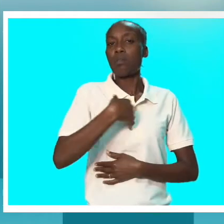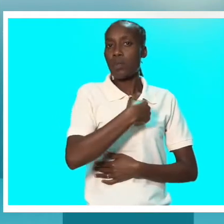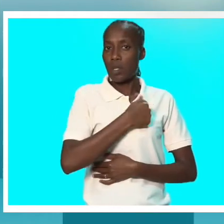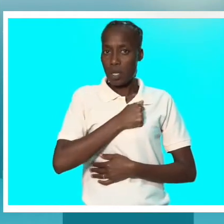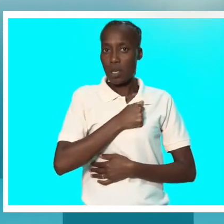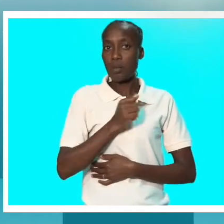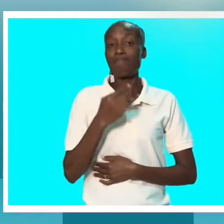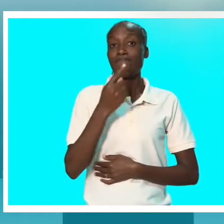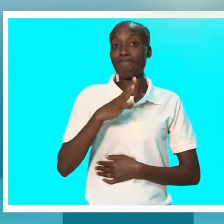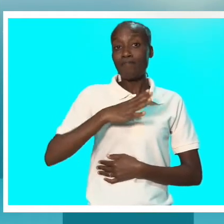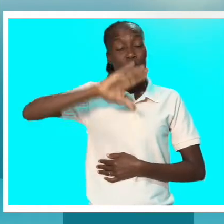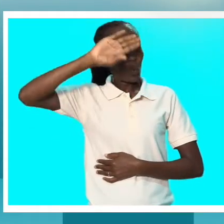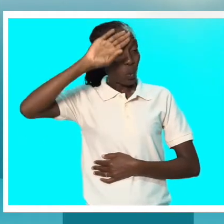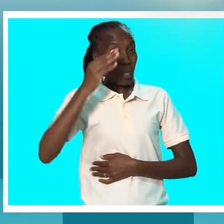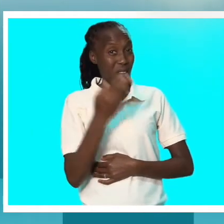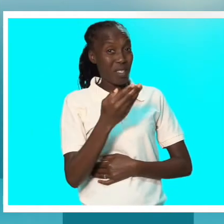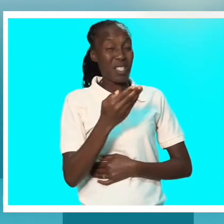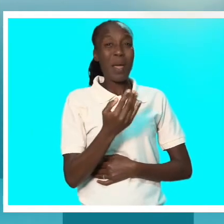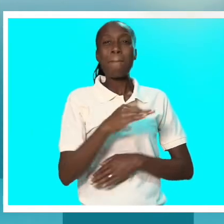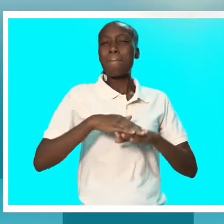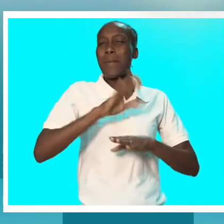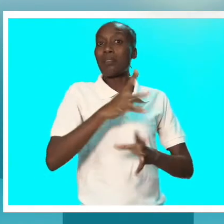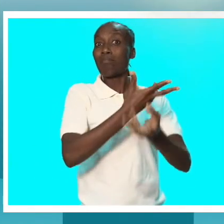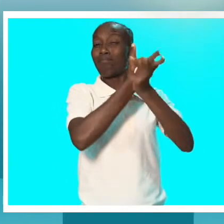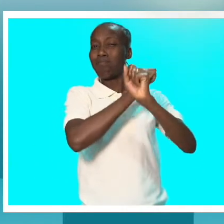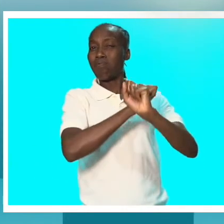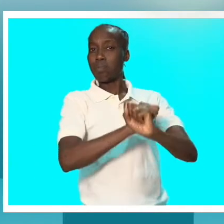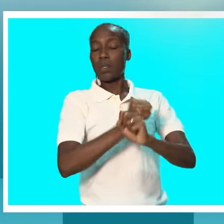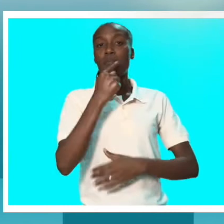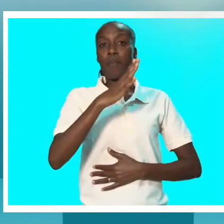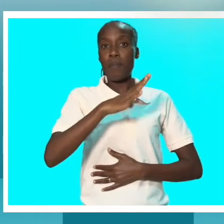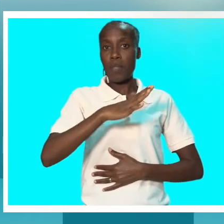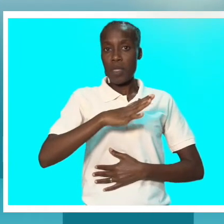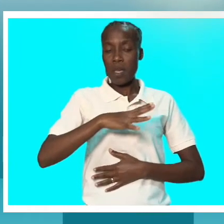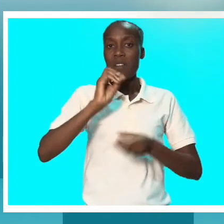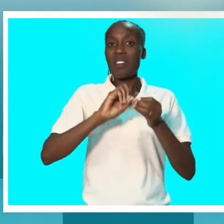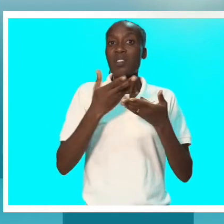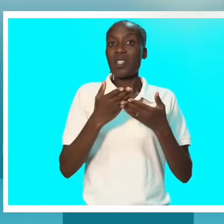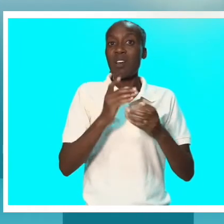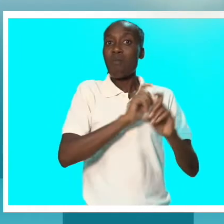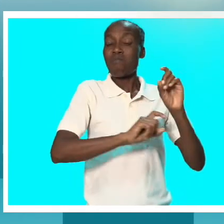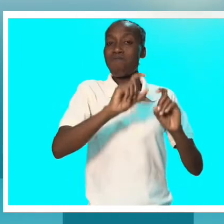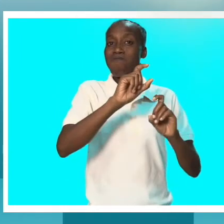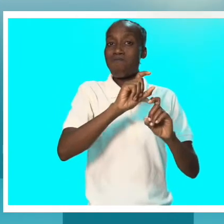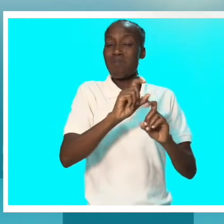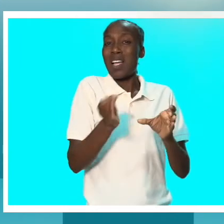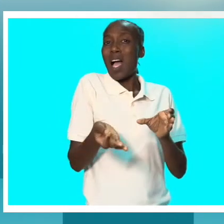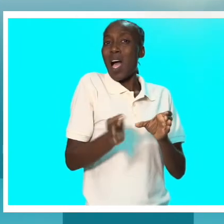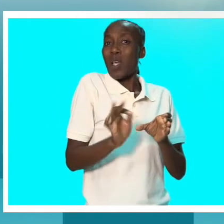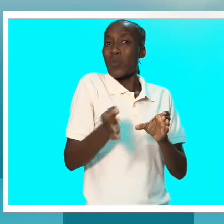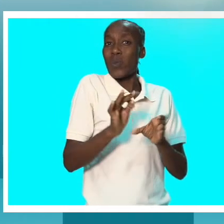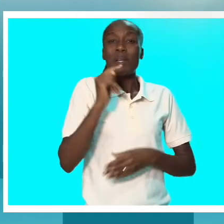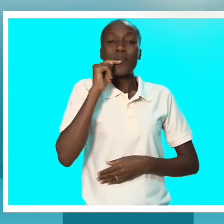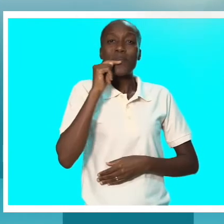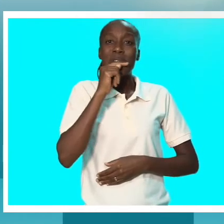e mortalidade. Diabetes é uma doença muito perigosa, caracterizada pelo aumento dos níveis